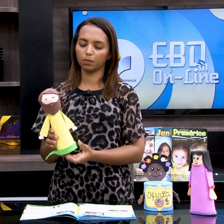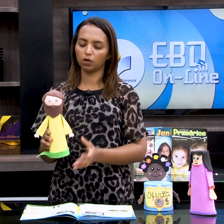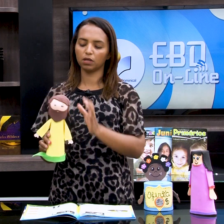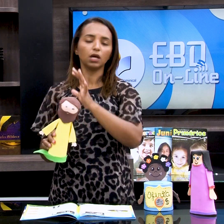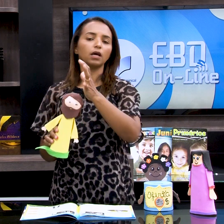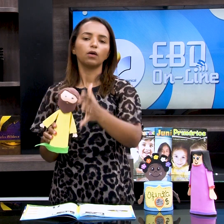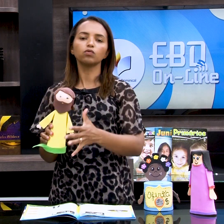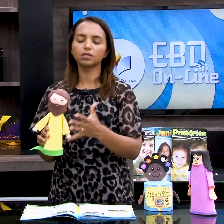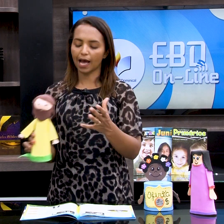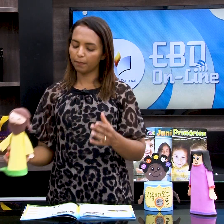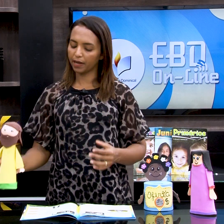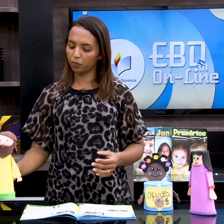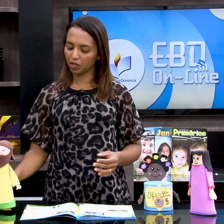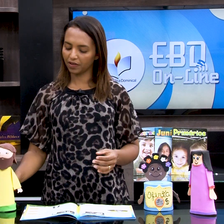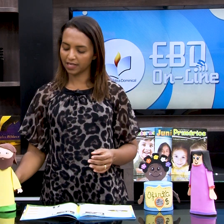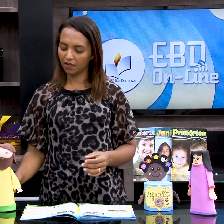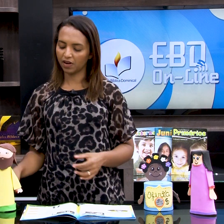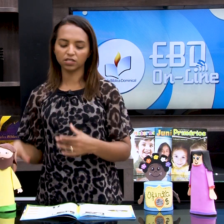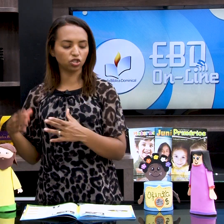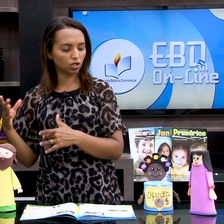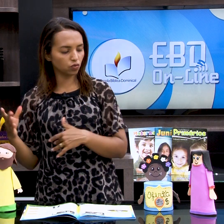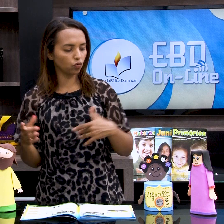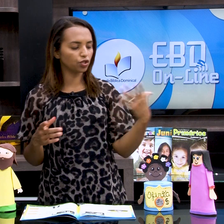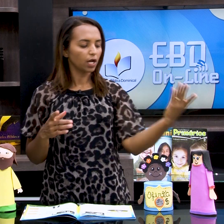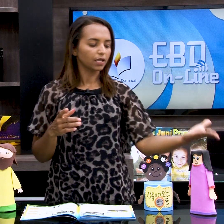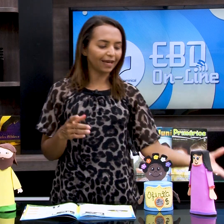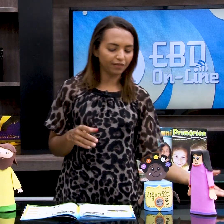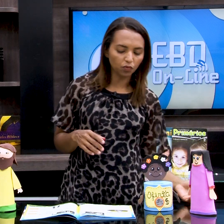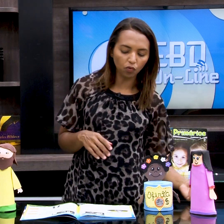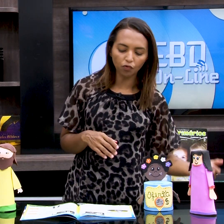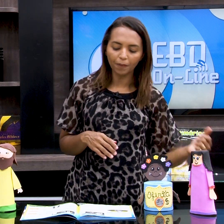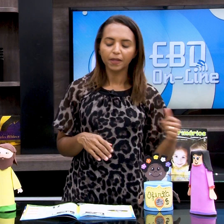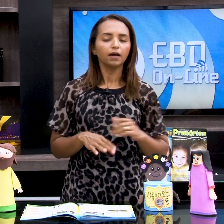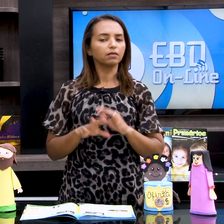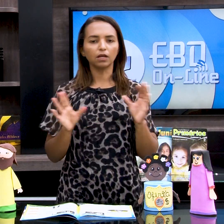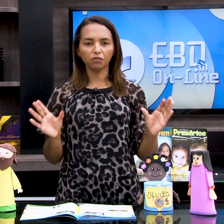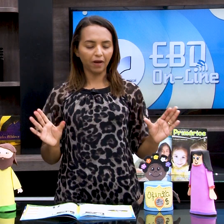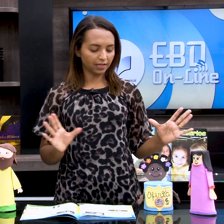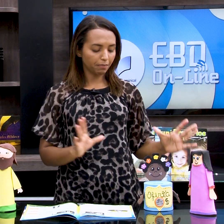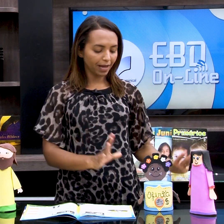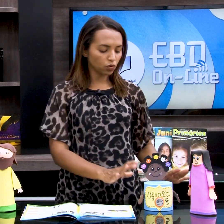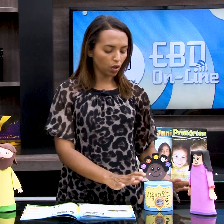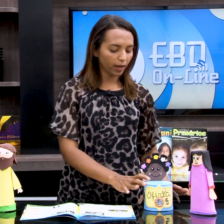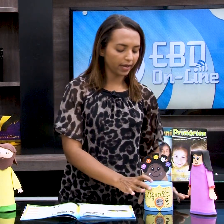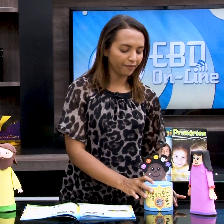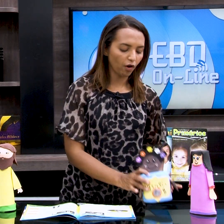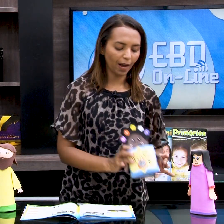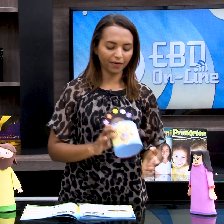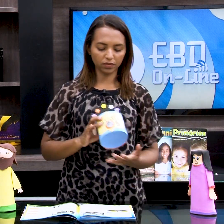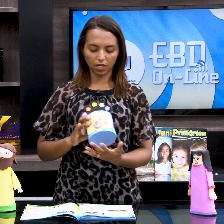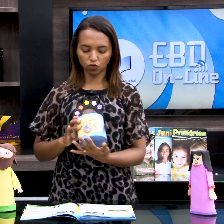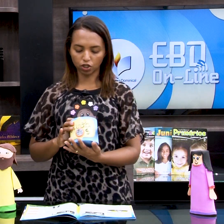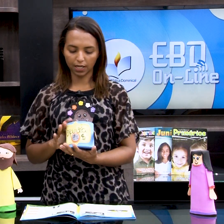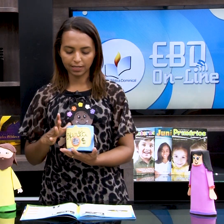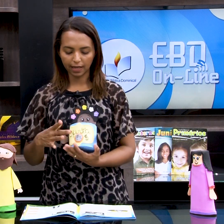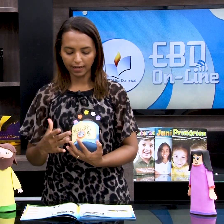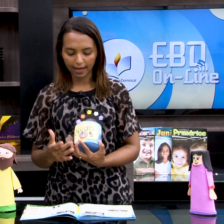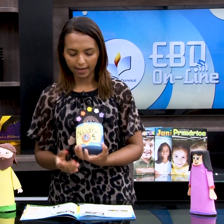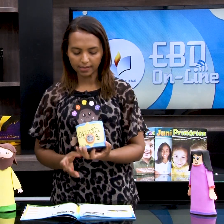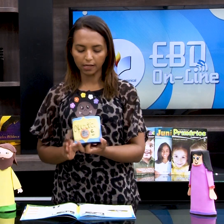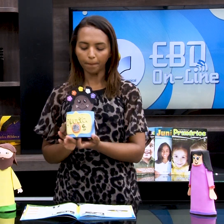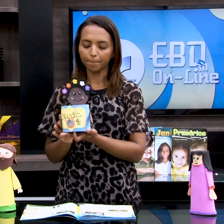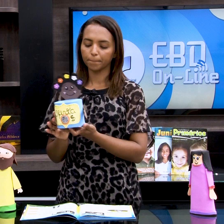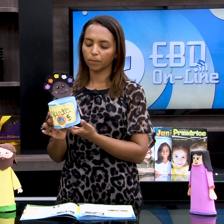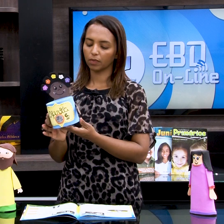né que você pode usar para poder fazer referência de Jesus da viúva tanto faz mas o que eu queria focar para vocês hoje aqui